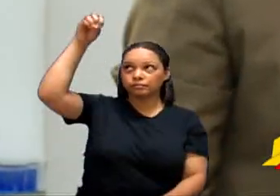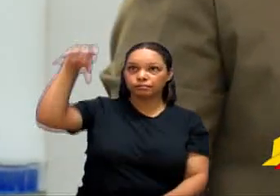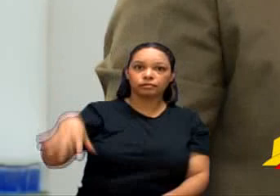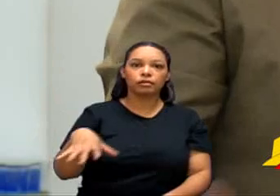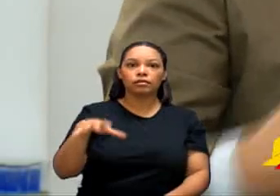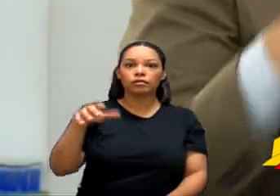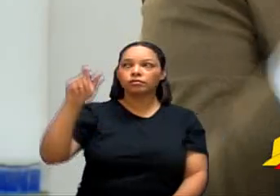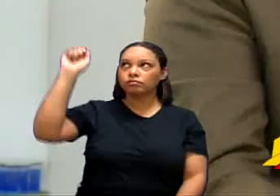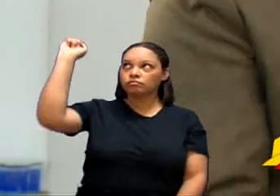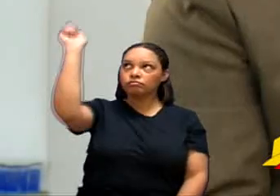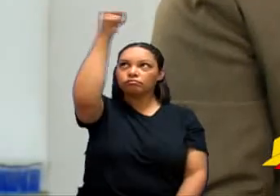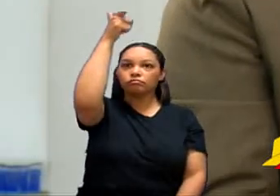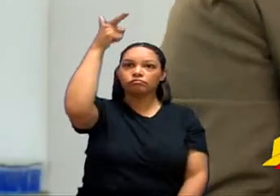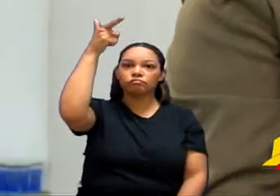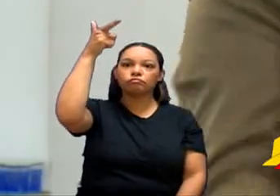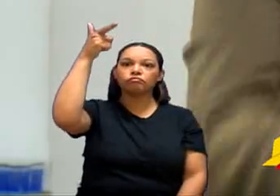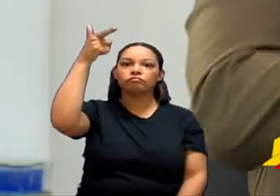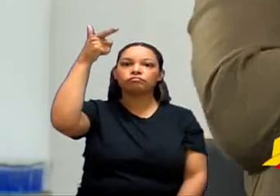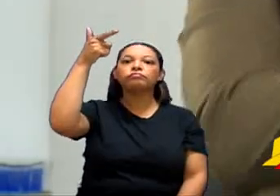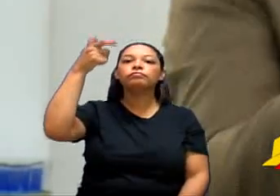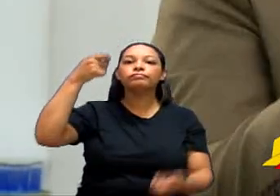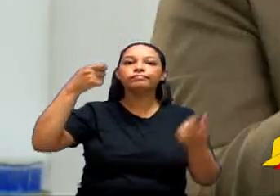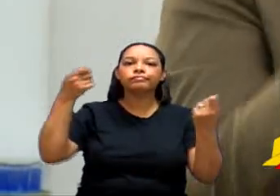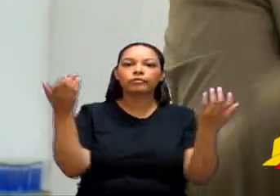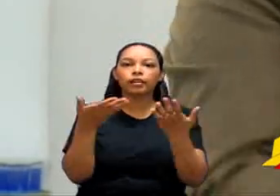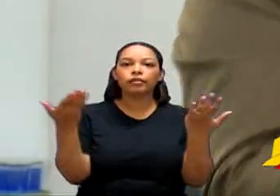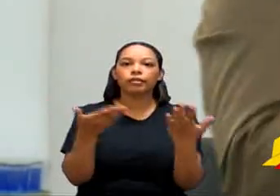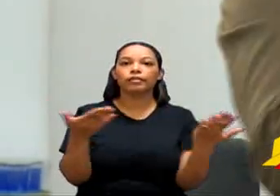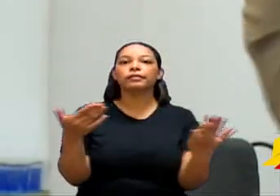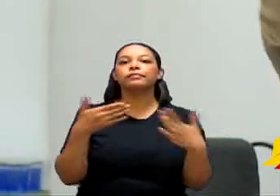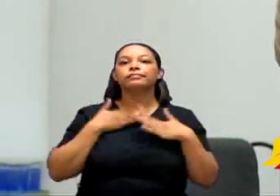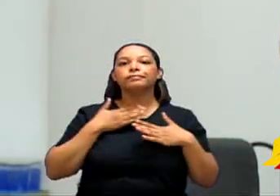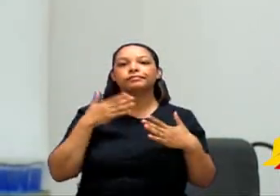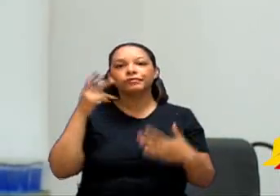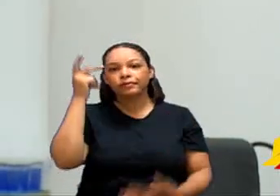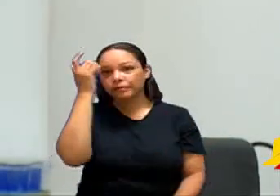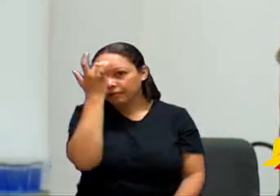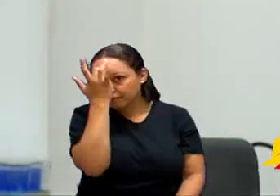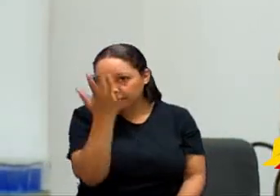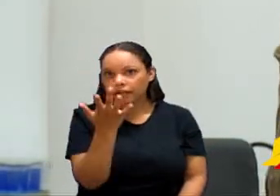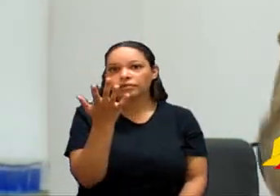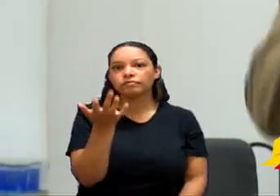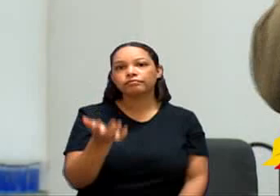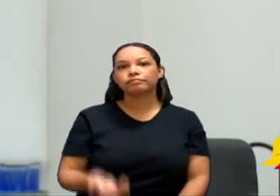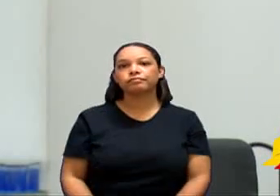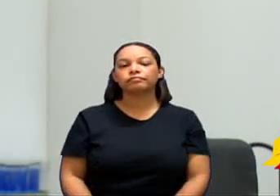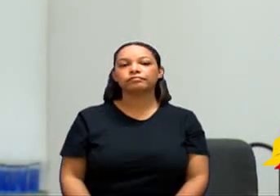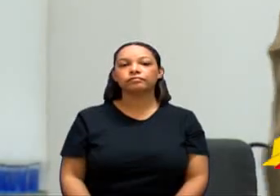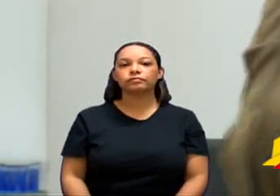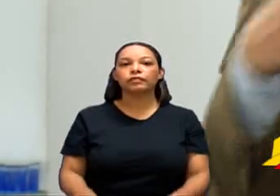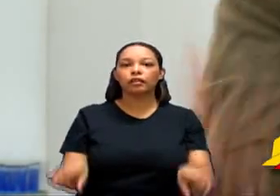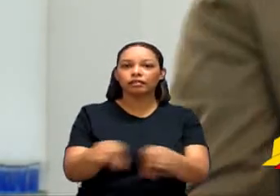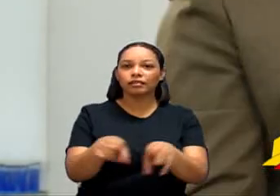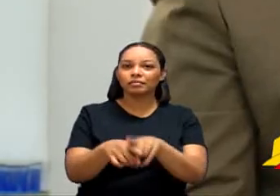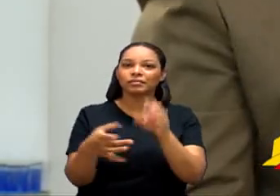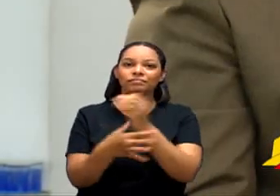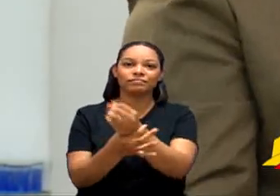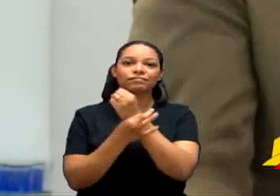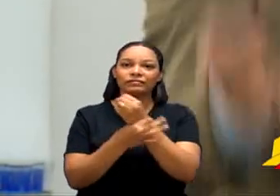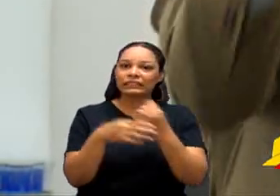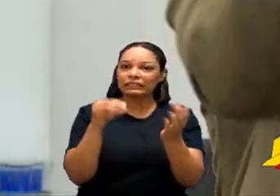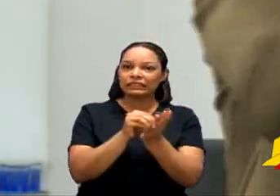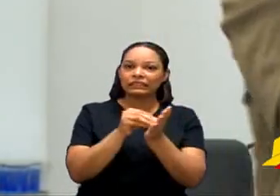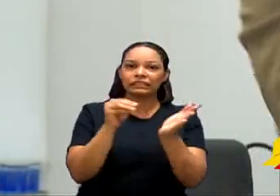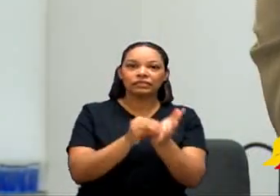placas solares. Então, vai trazer mais conforto. Porque os problemas nas rodovias com os abrigos é falta de segurança, não tem um tipo de